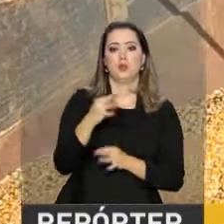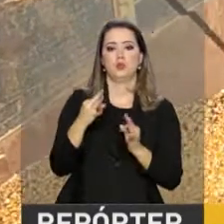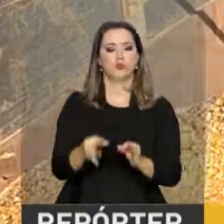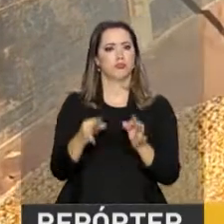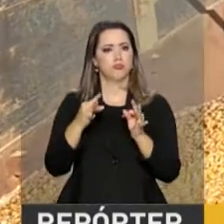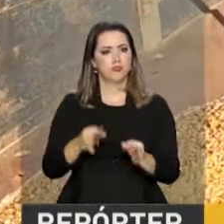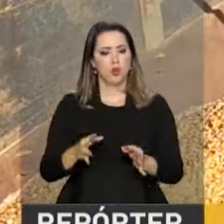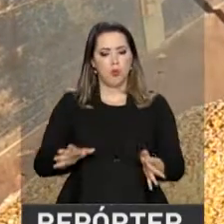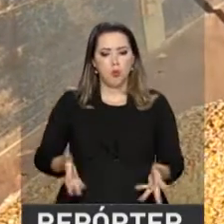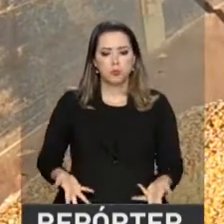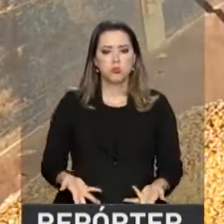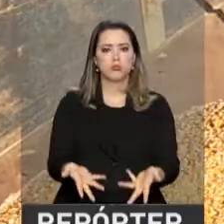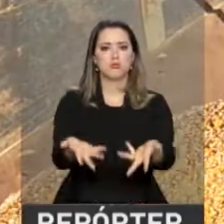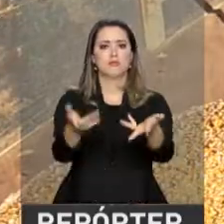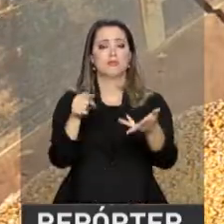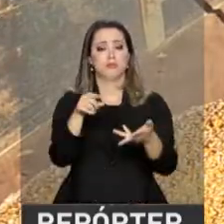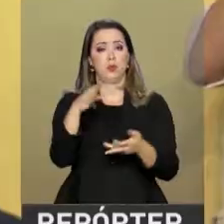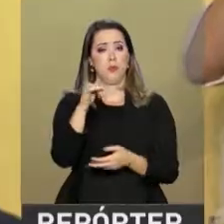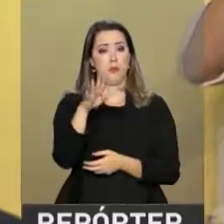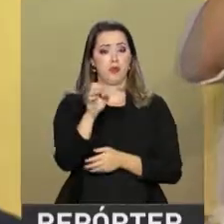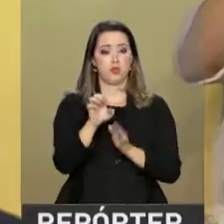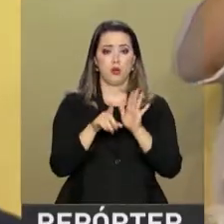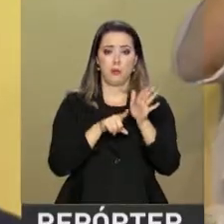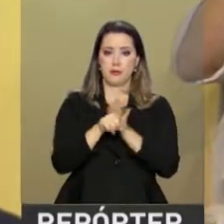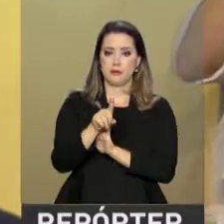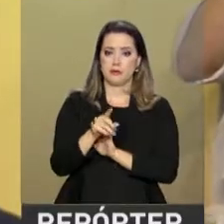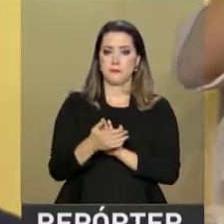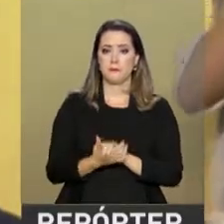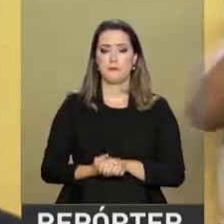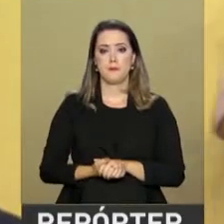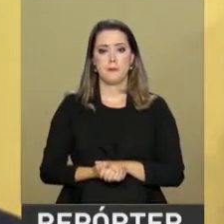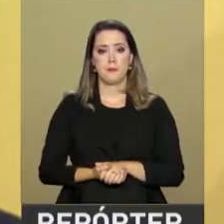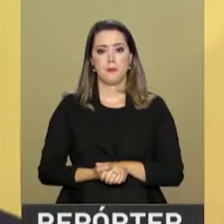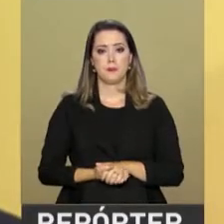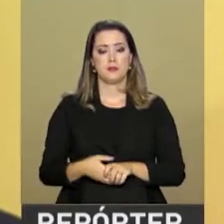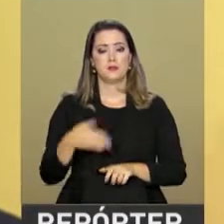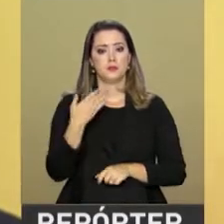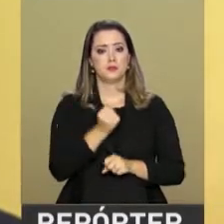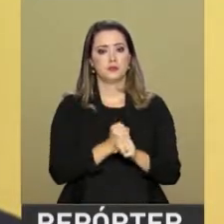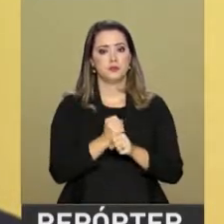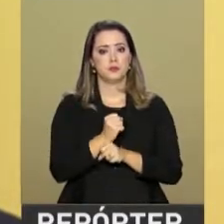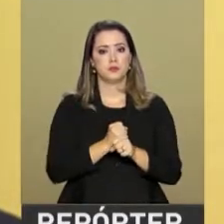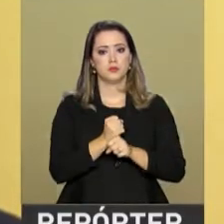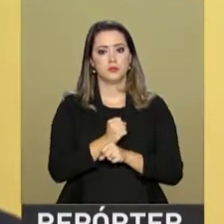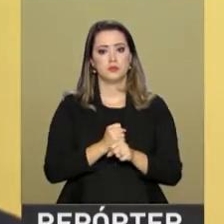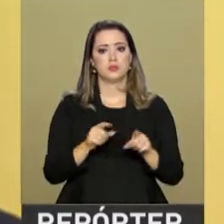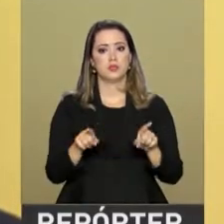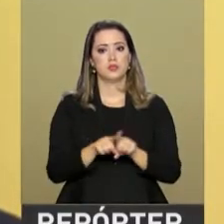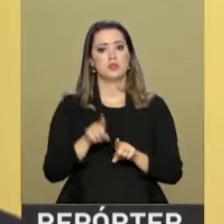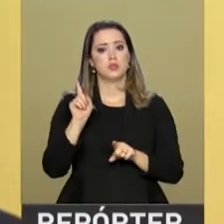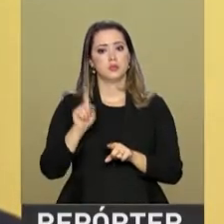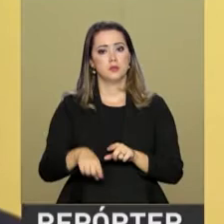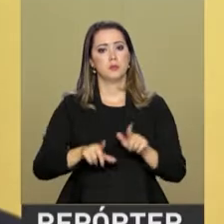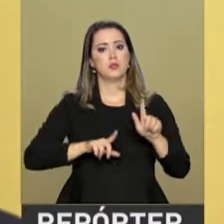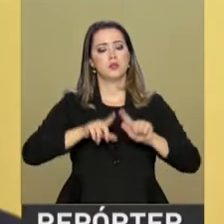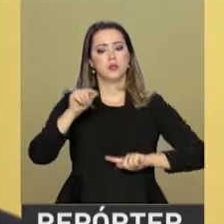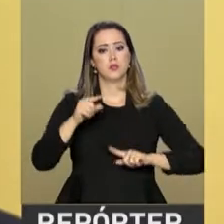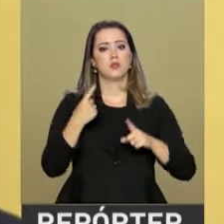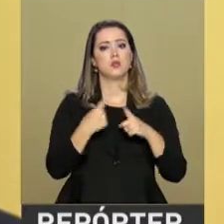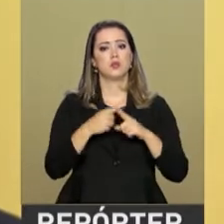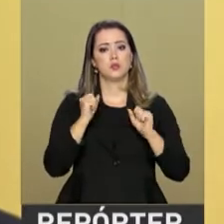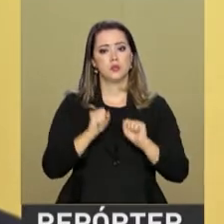grãos produzidos, segundo o IBGE. Este ano, a safra também será recorde, talvez